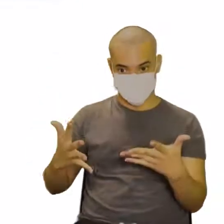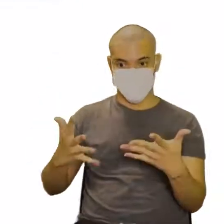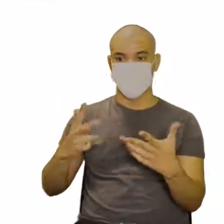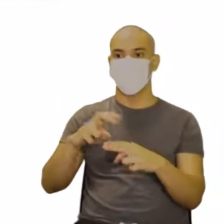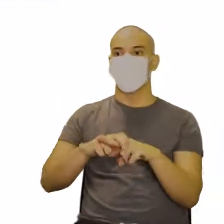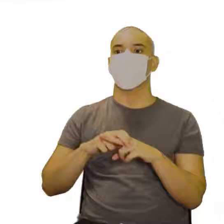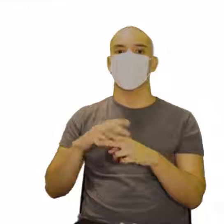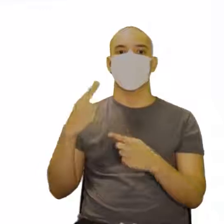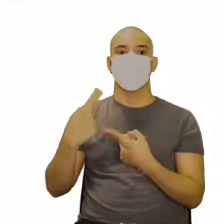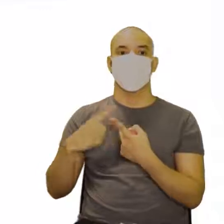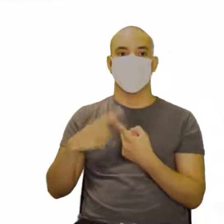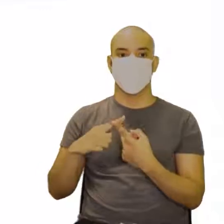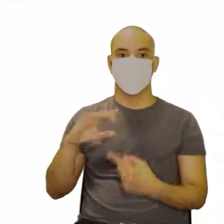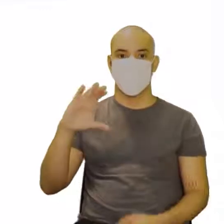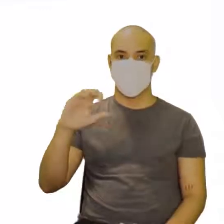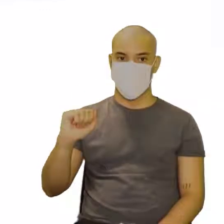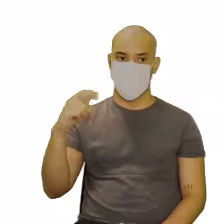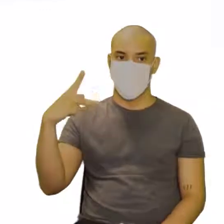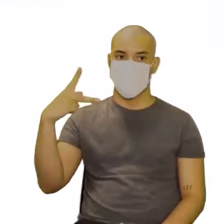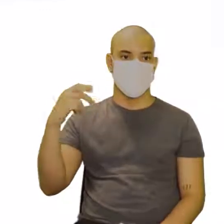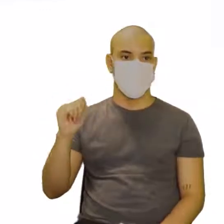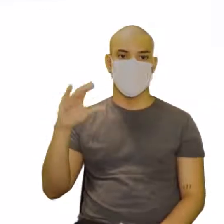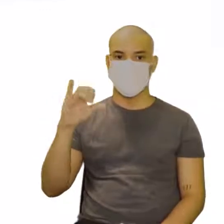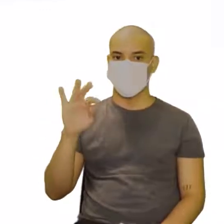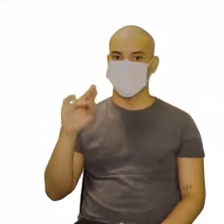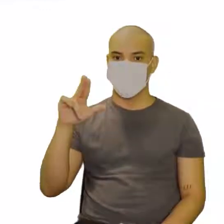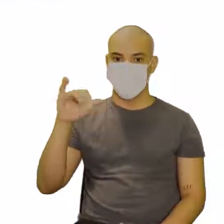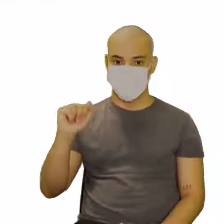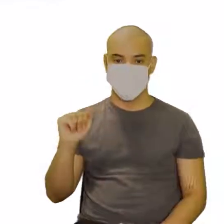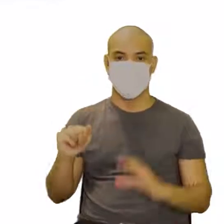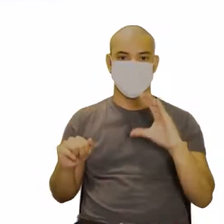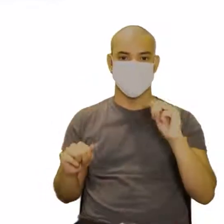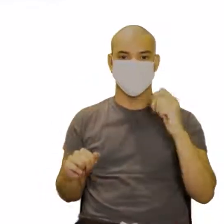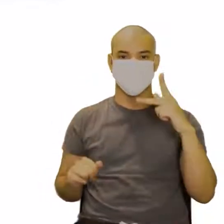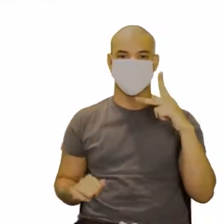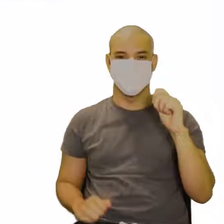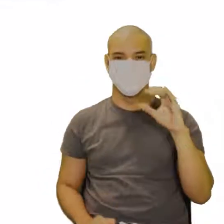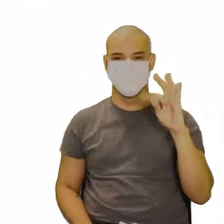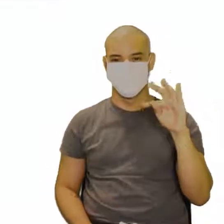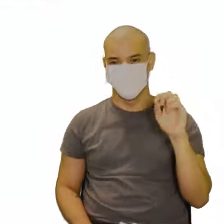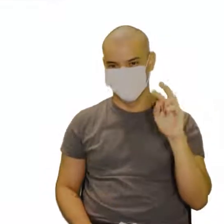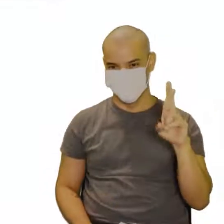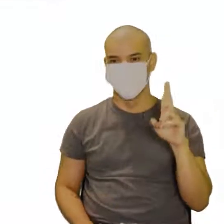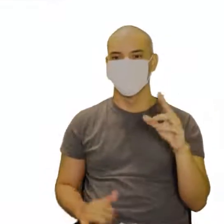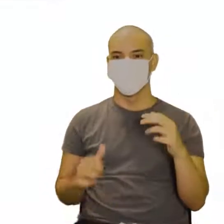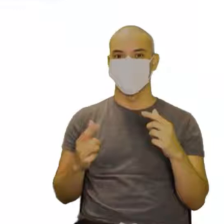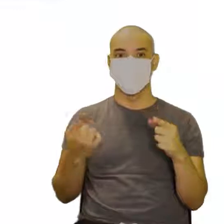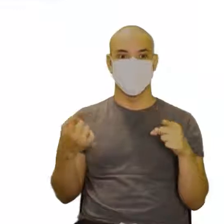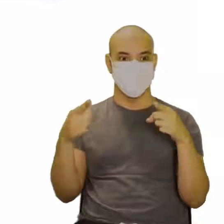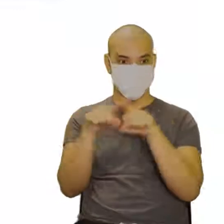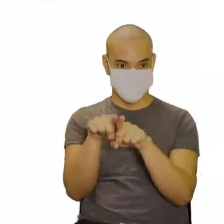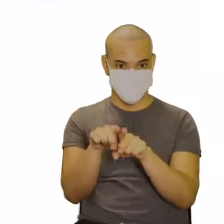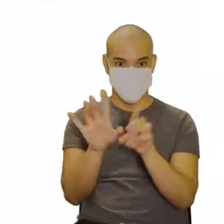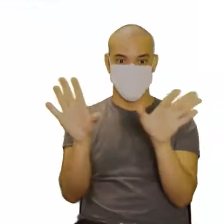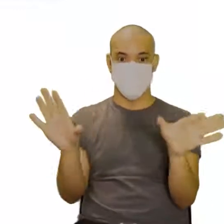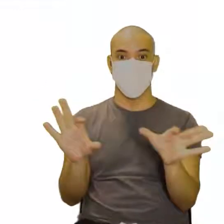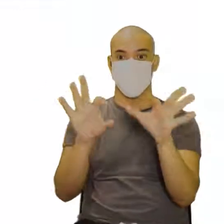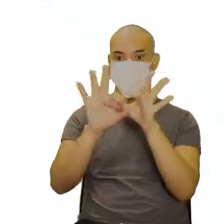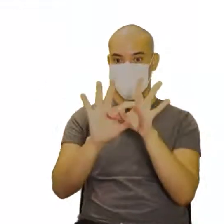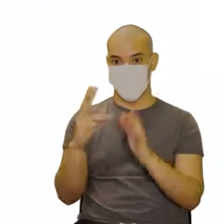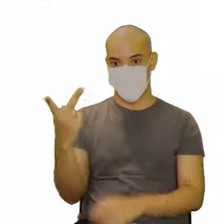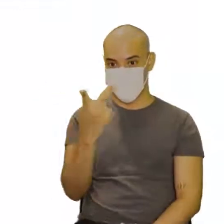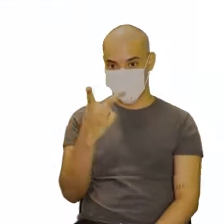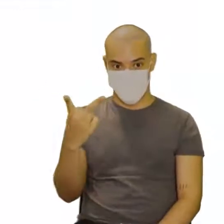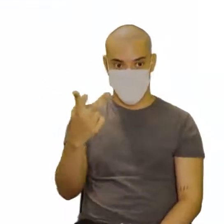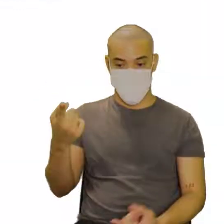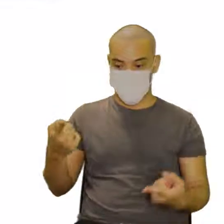a capacitância do capacitor equivalente é muito C, né, pessoal? De uma associação de capacitores